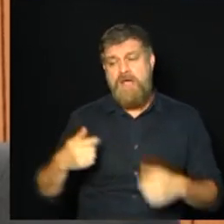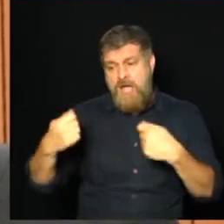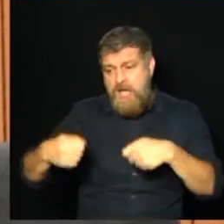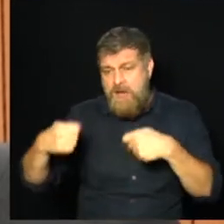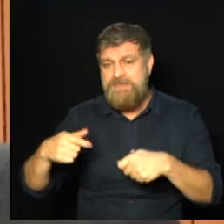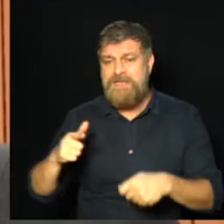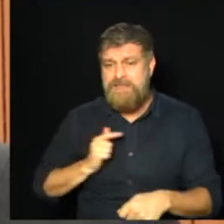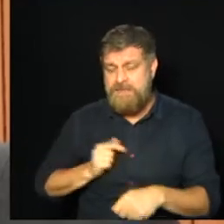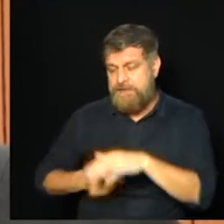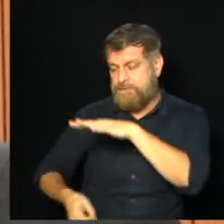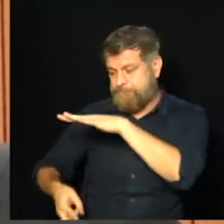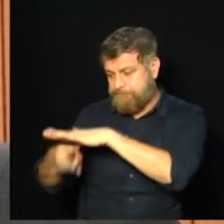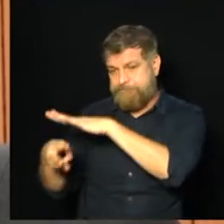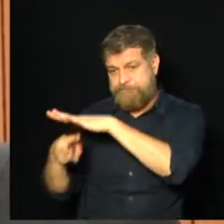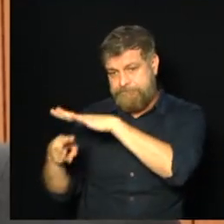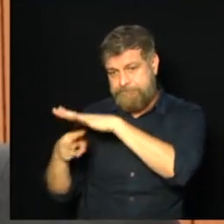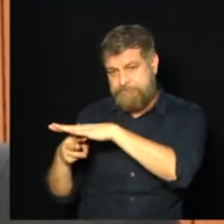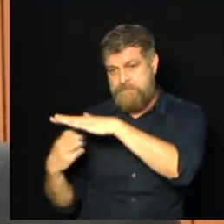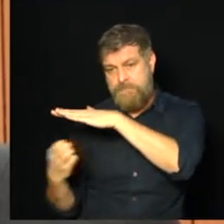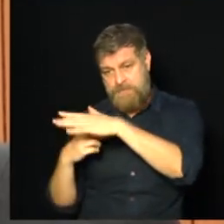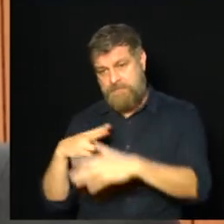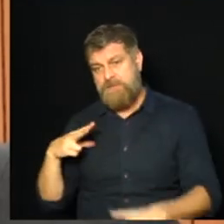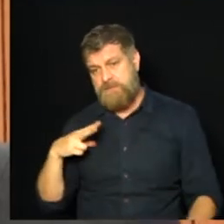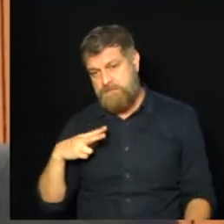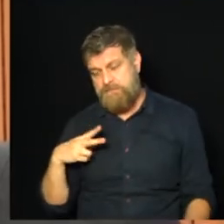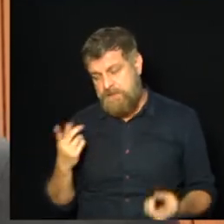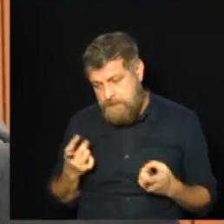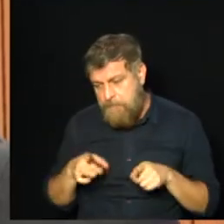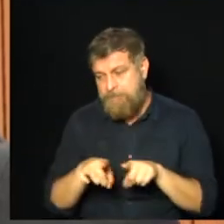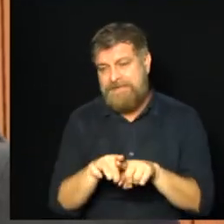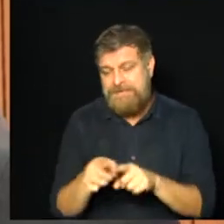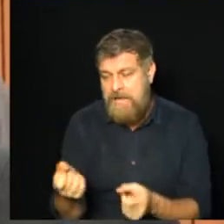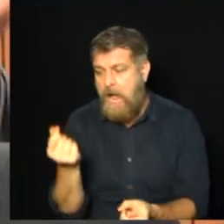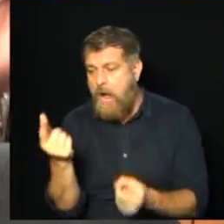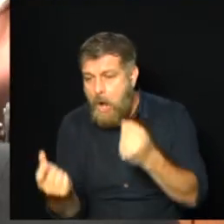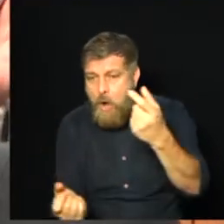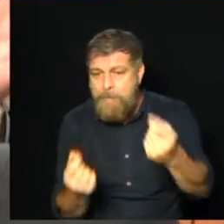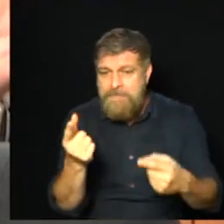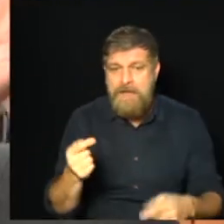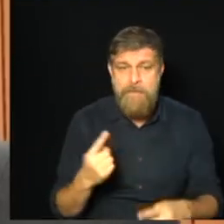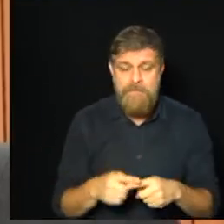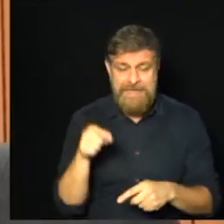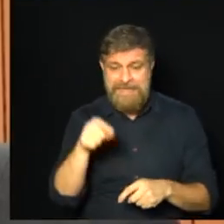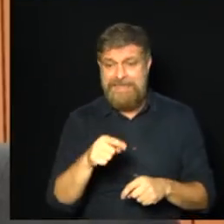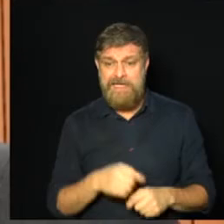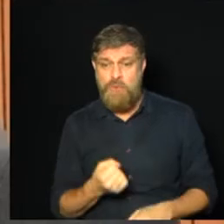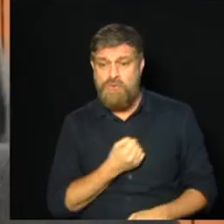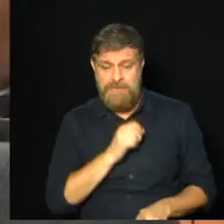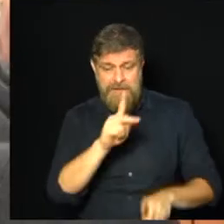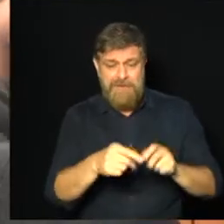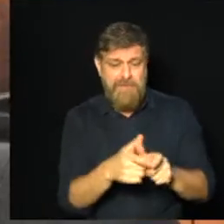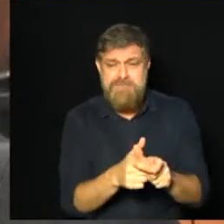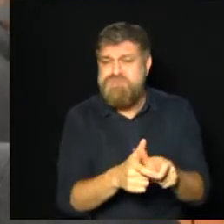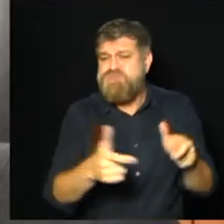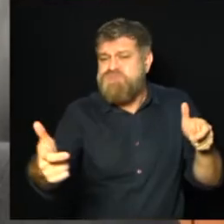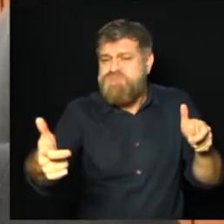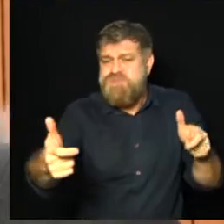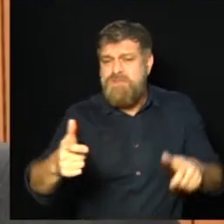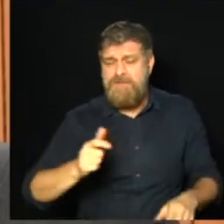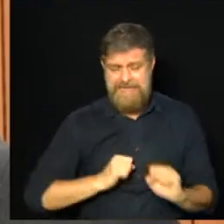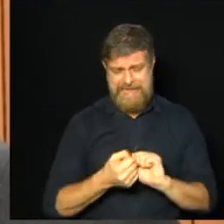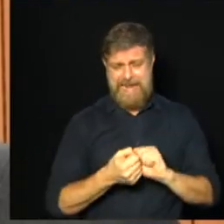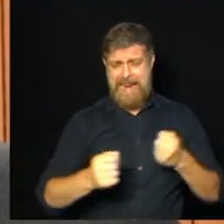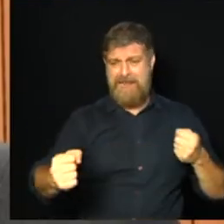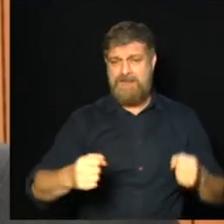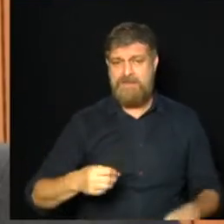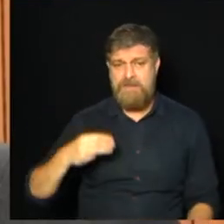com a iniciativa e empresas privadas em algumas situações. A coisa cresce muito rápido. Hoje nós temos a